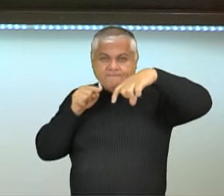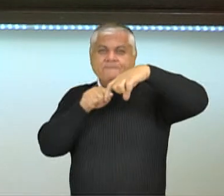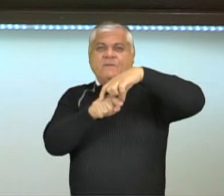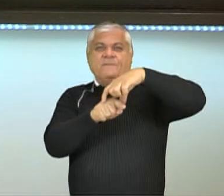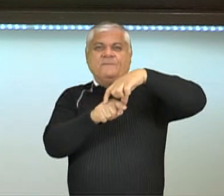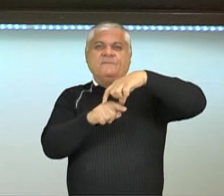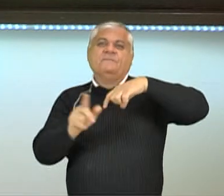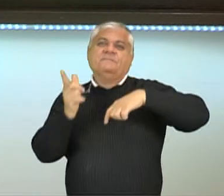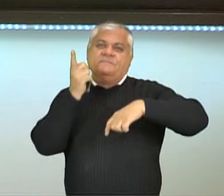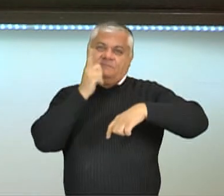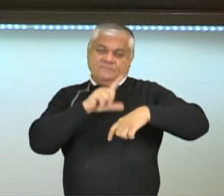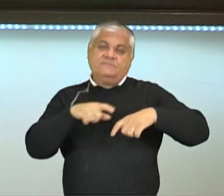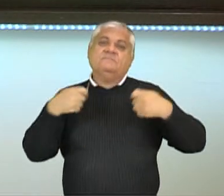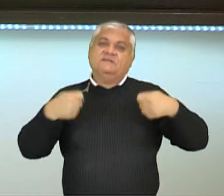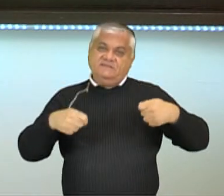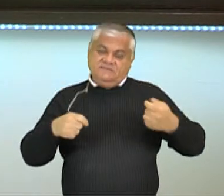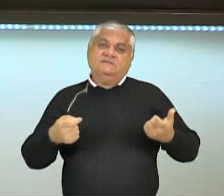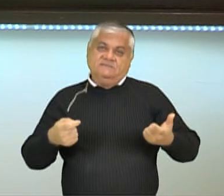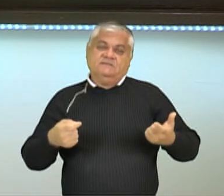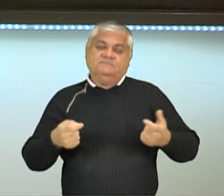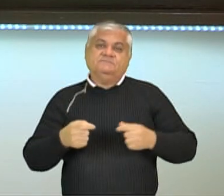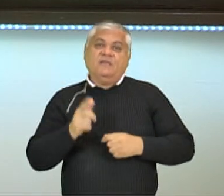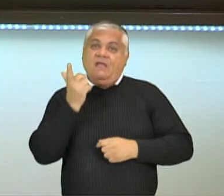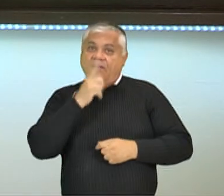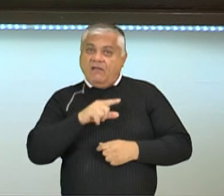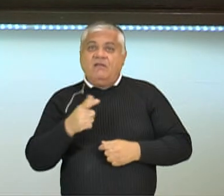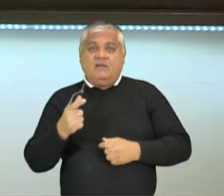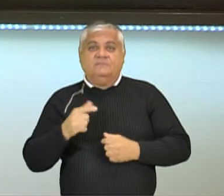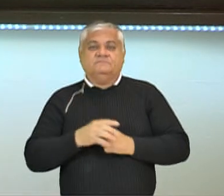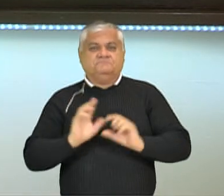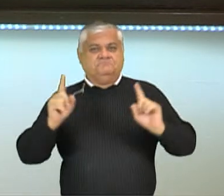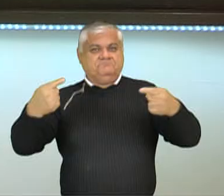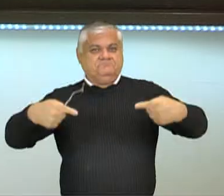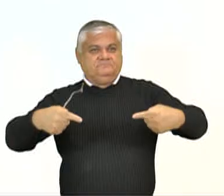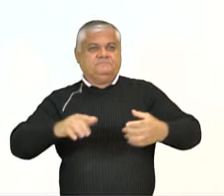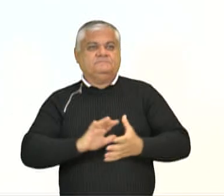e fazer com que ela ultrapasse a linha do gol adversário.